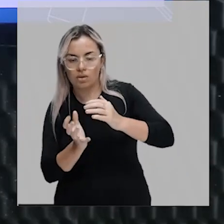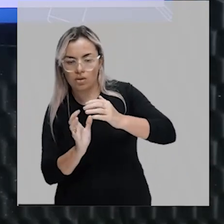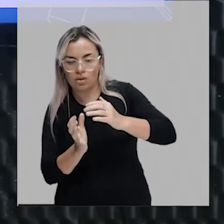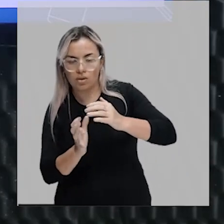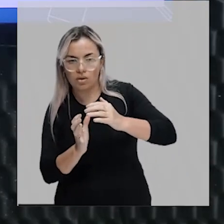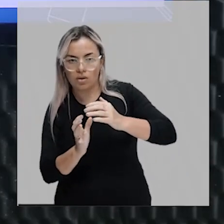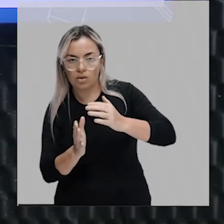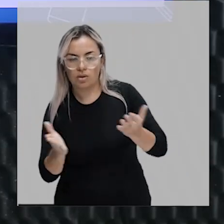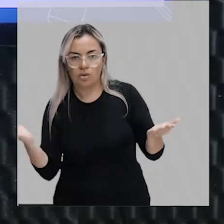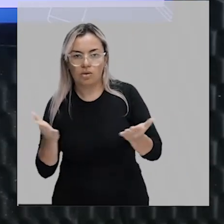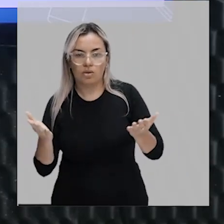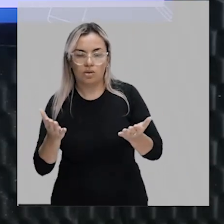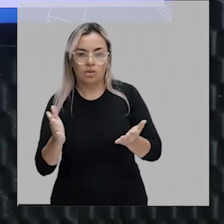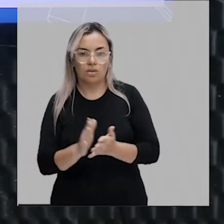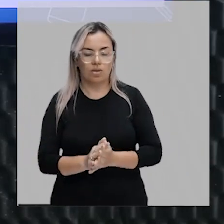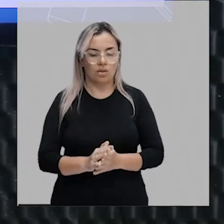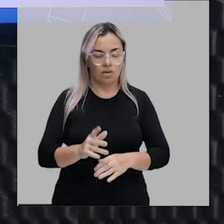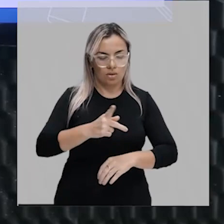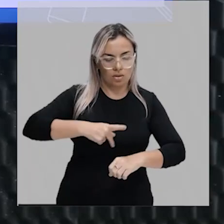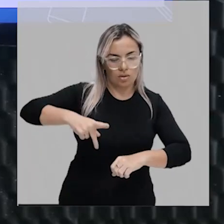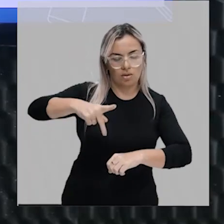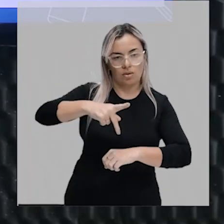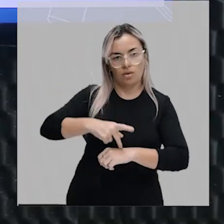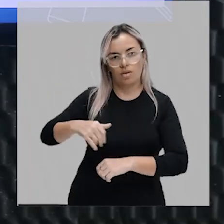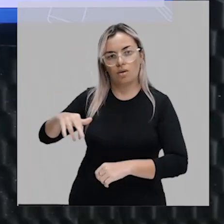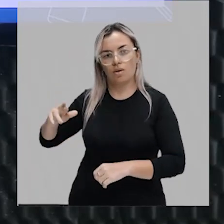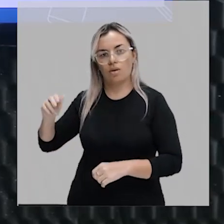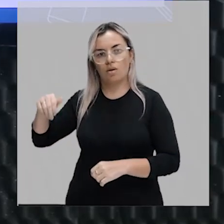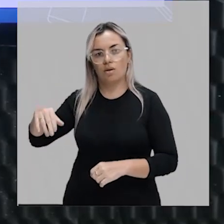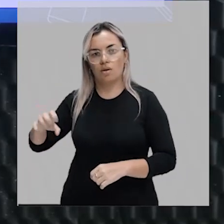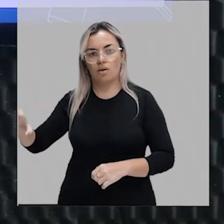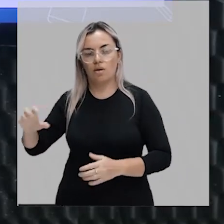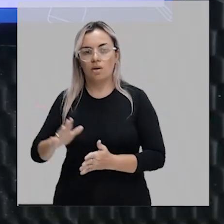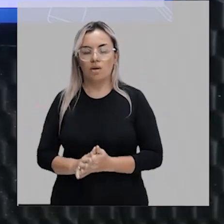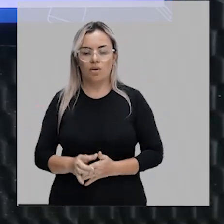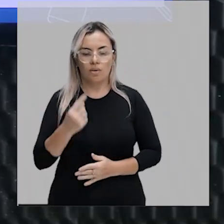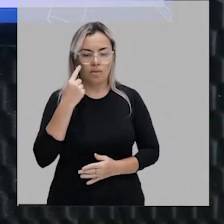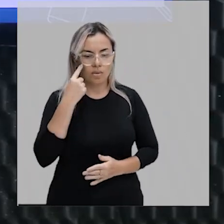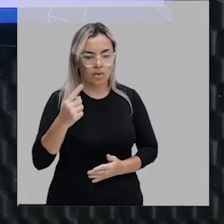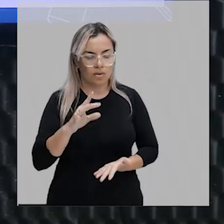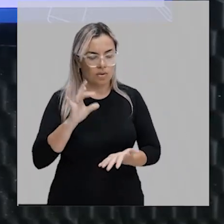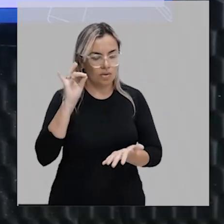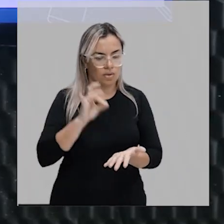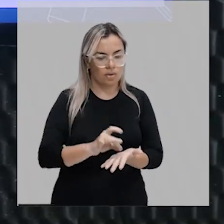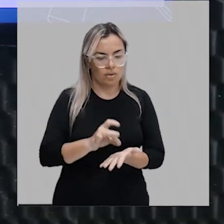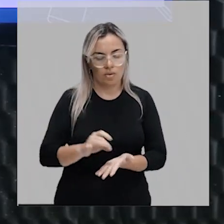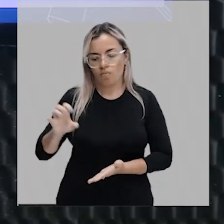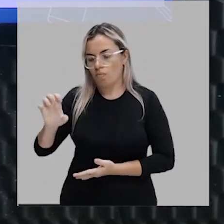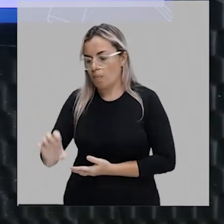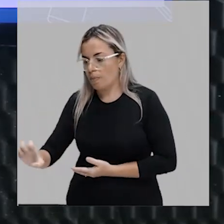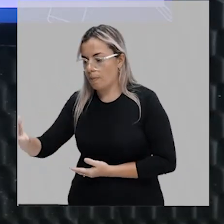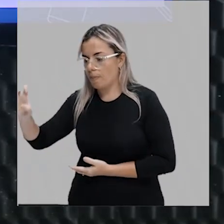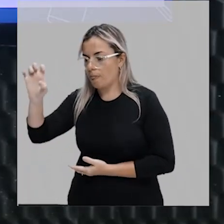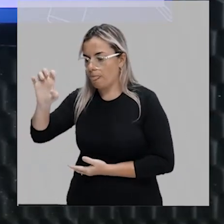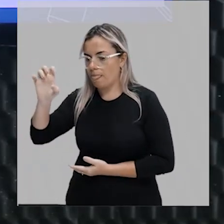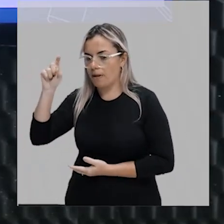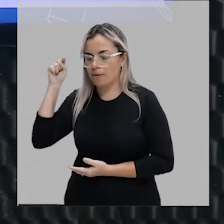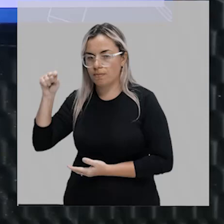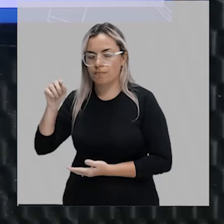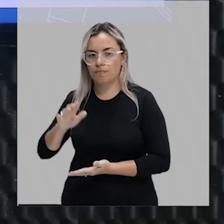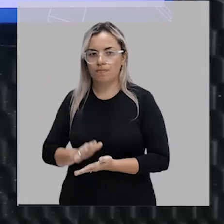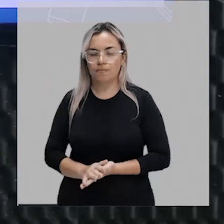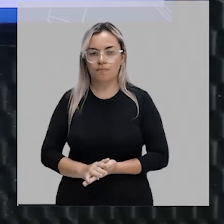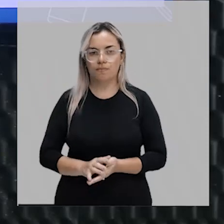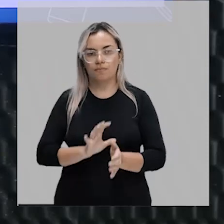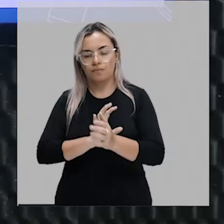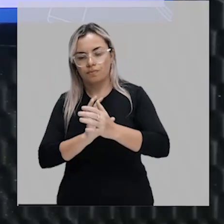país Iraque. Ok? Observe que, na verdade, nessas regiões do